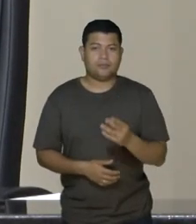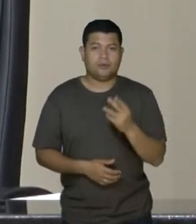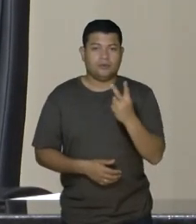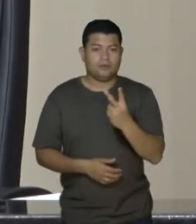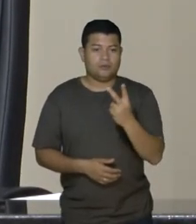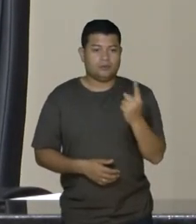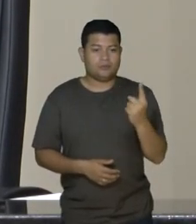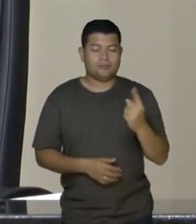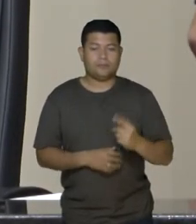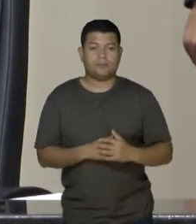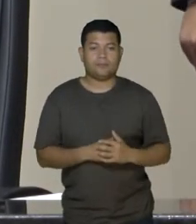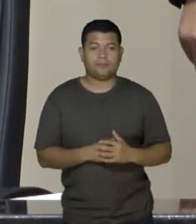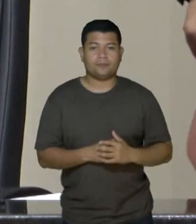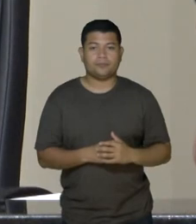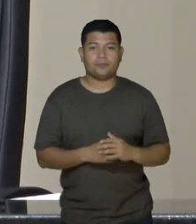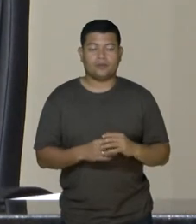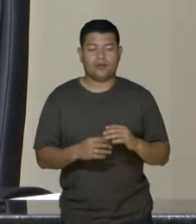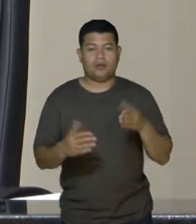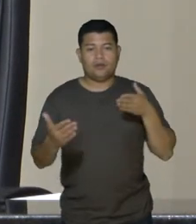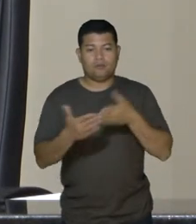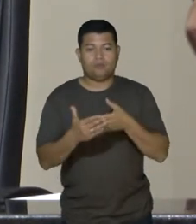637/2021. Veto total